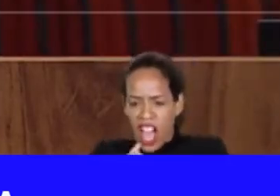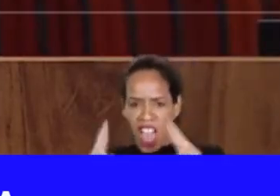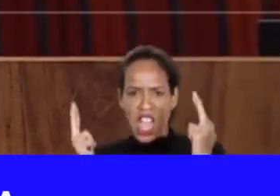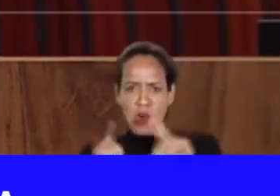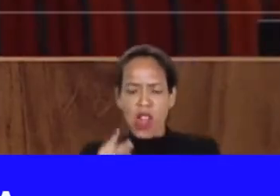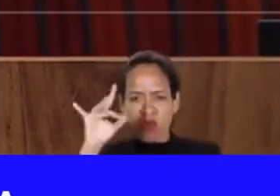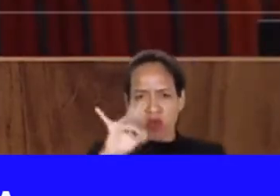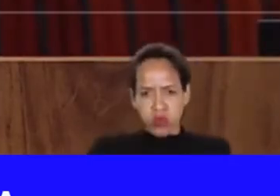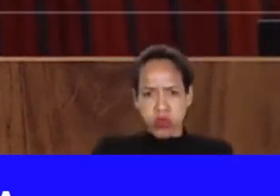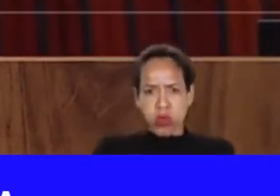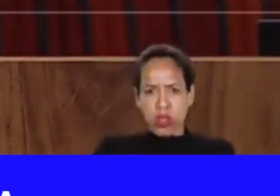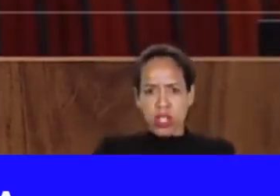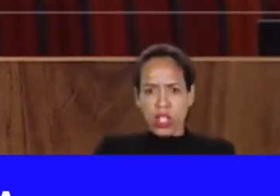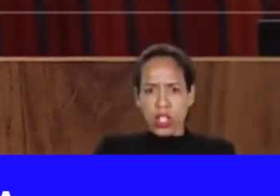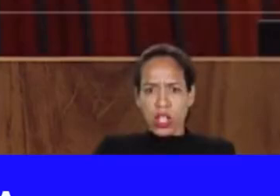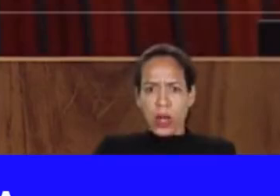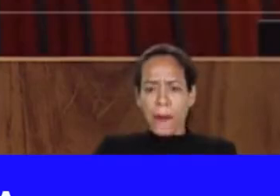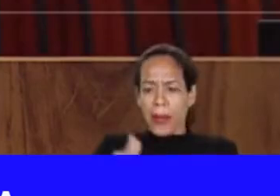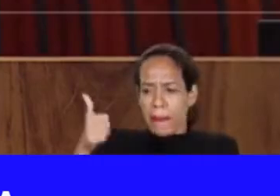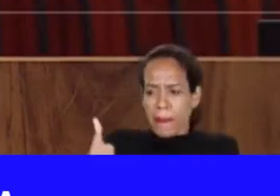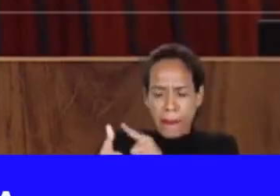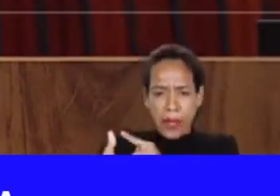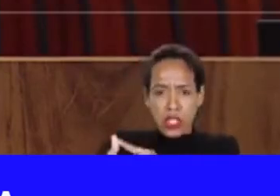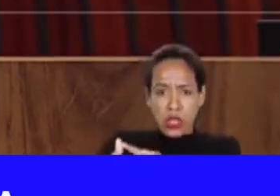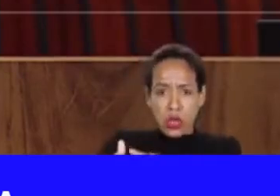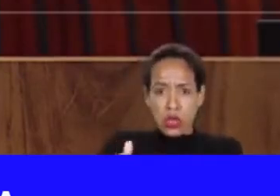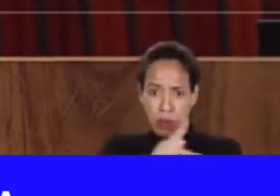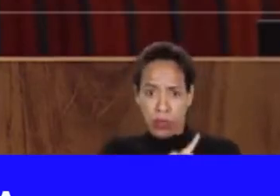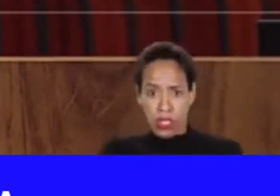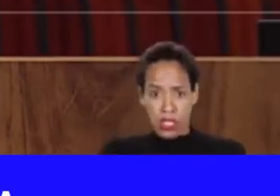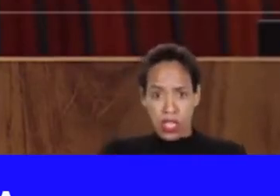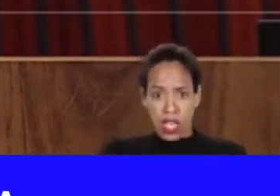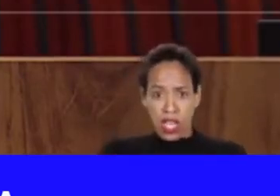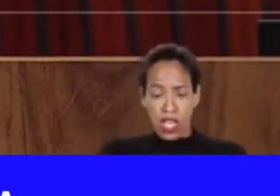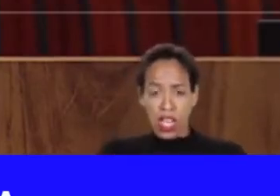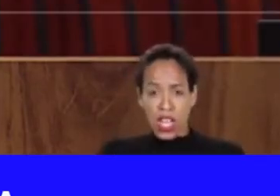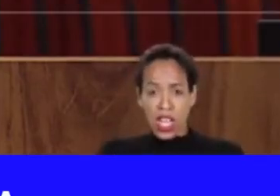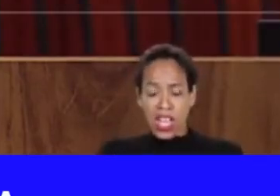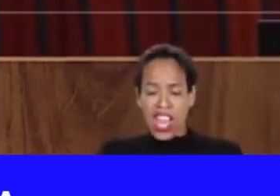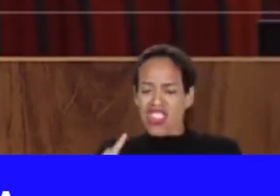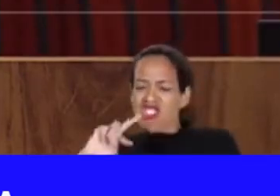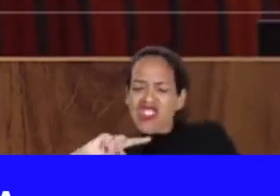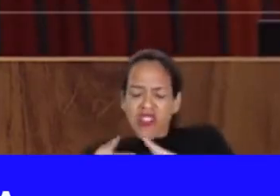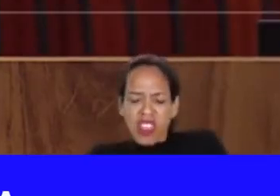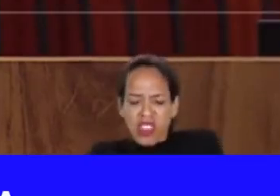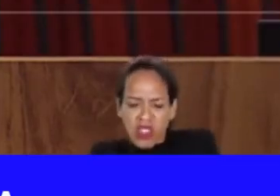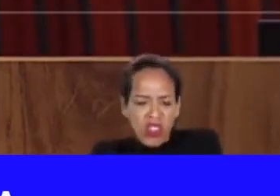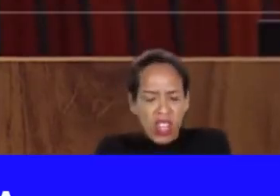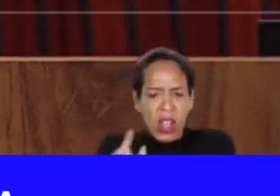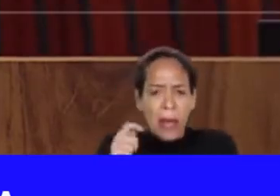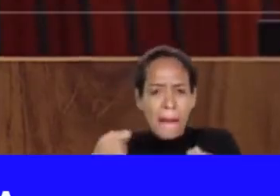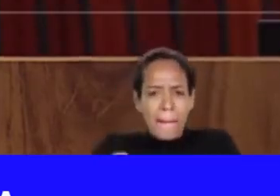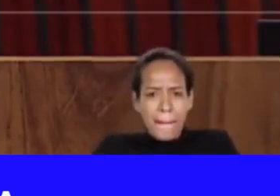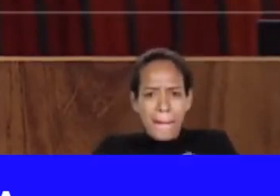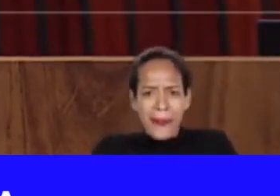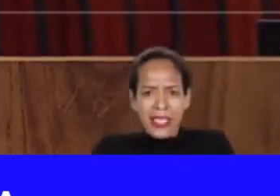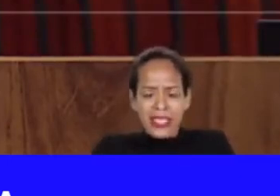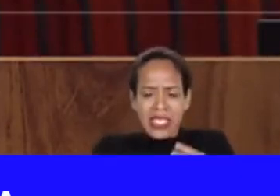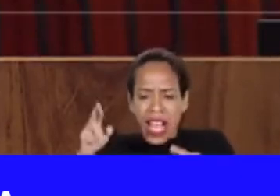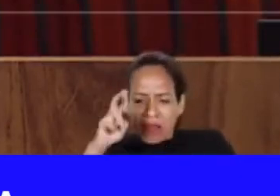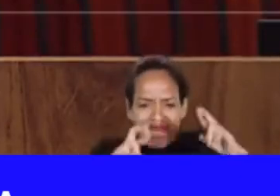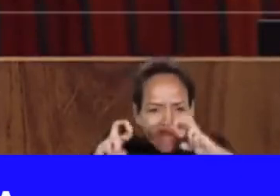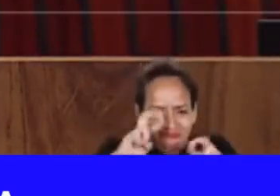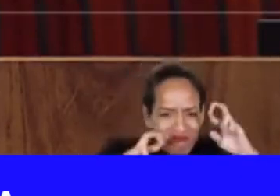oficial convocada pelo primeiro investigado na condição de chefe de Estado é um ponto controvertido, será examinado no